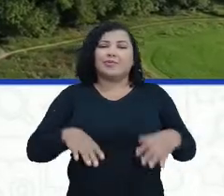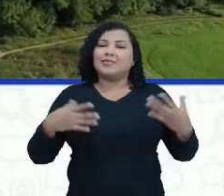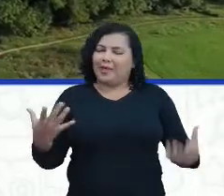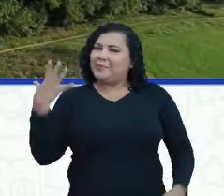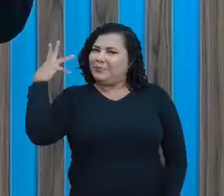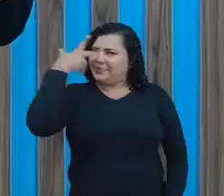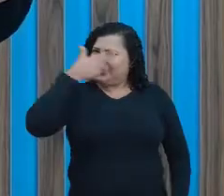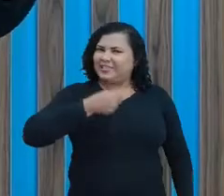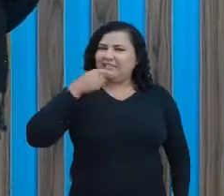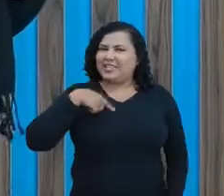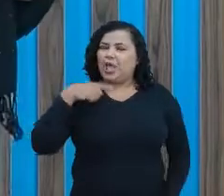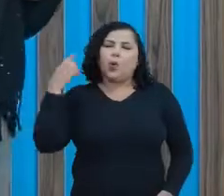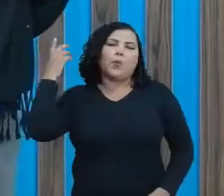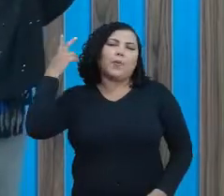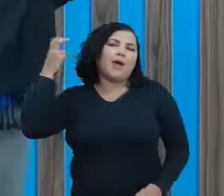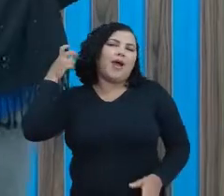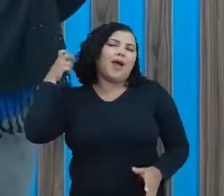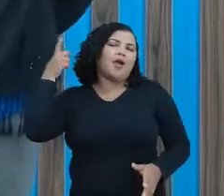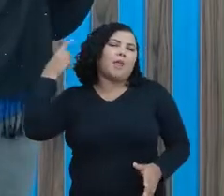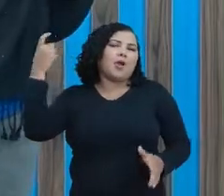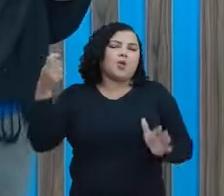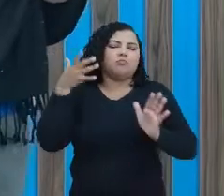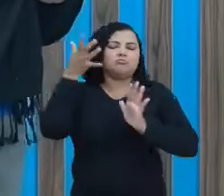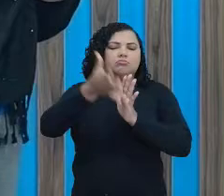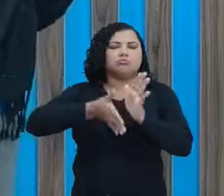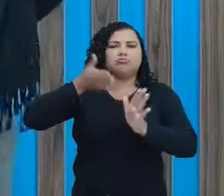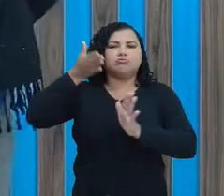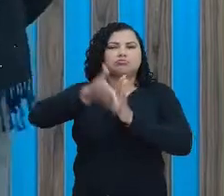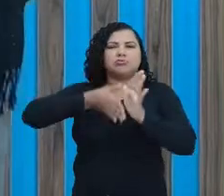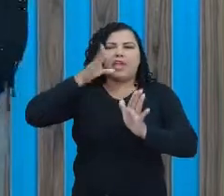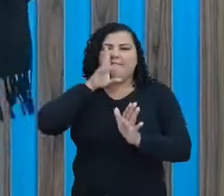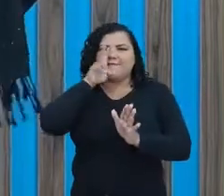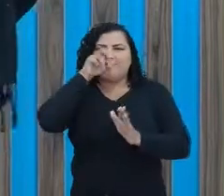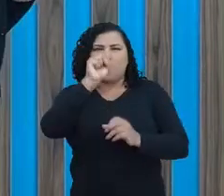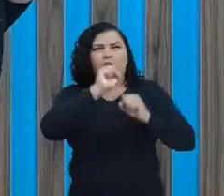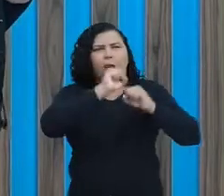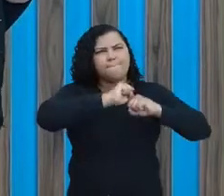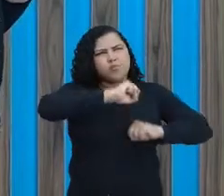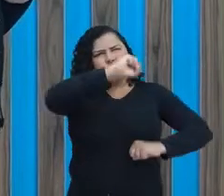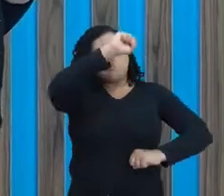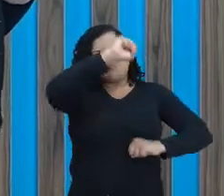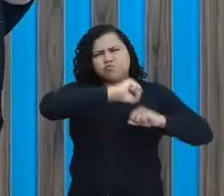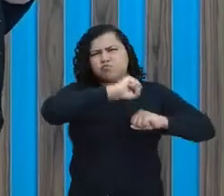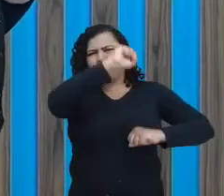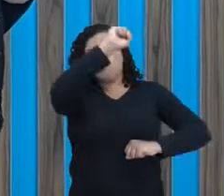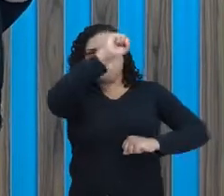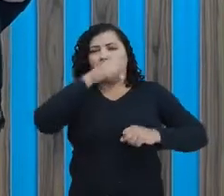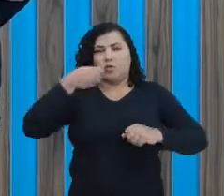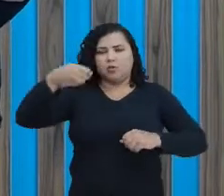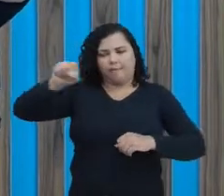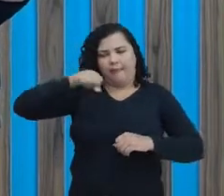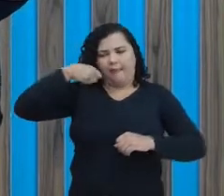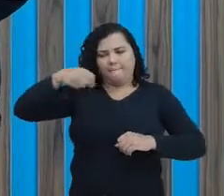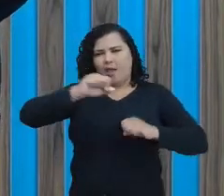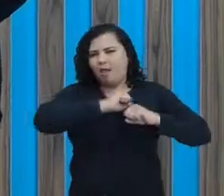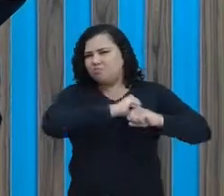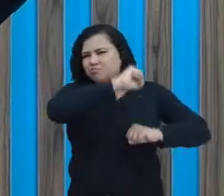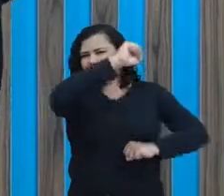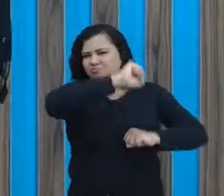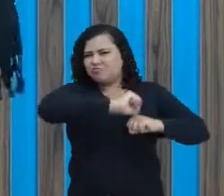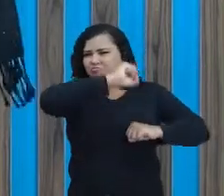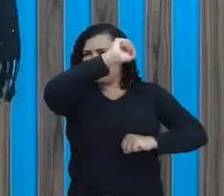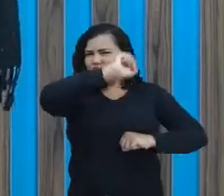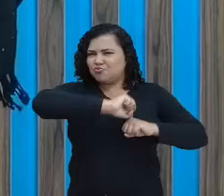Bonito esse som, né, do trem. Ele é um som tão forte, tão intenso, né, e voltando aí, lembrando das propriedades sonoras, que